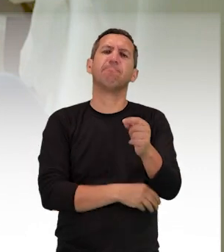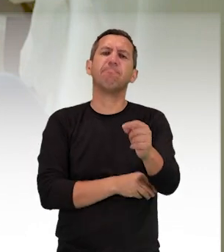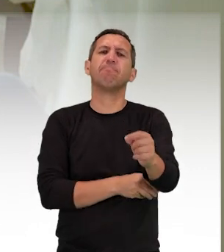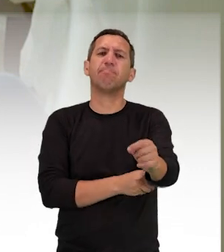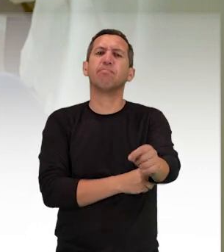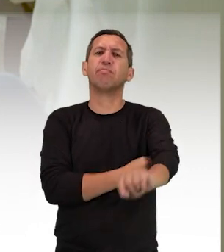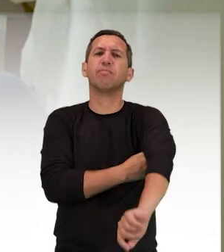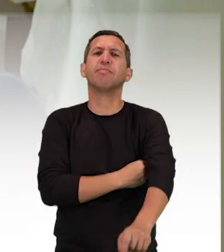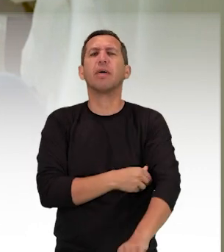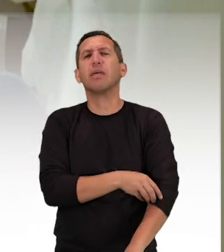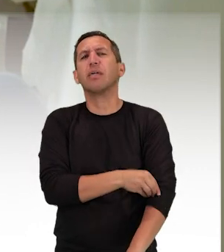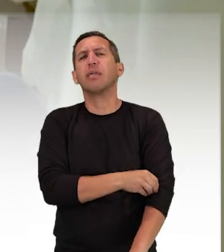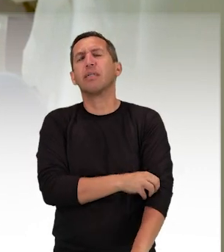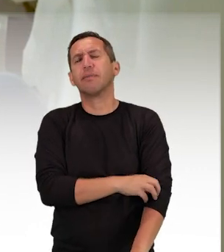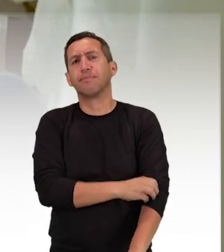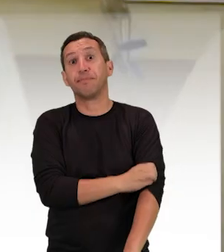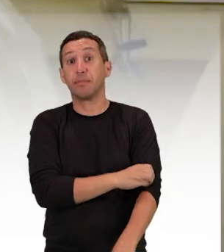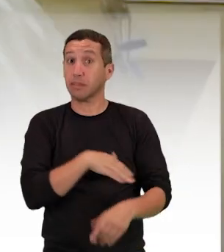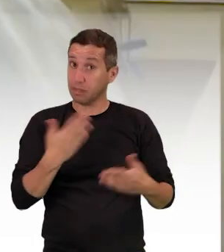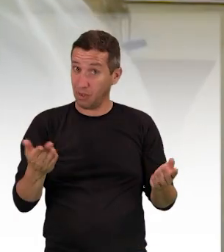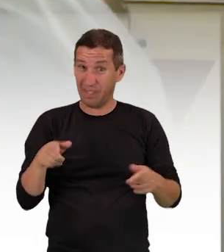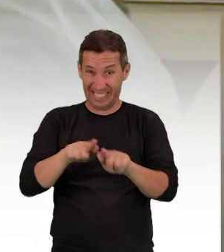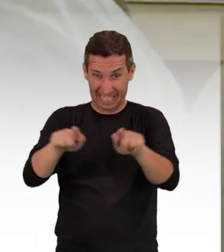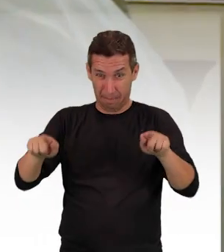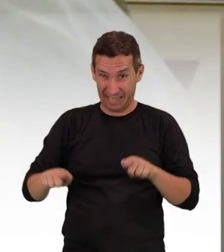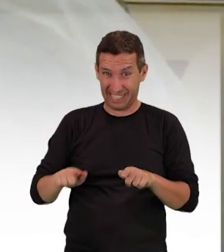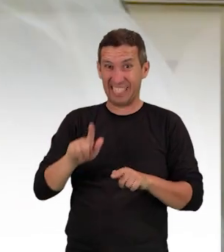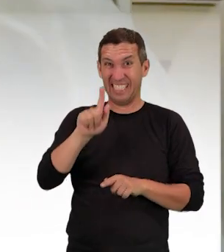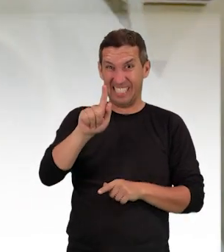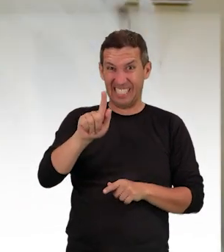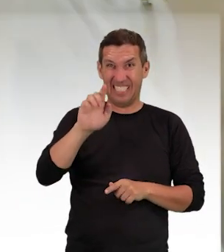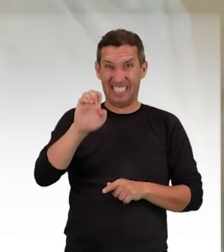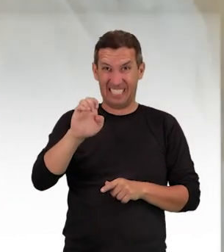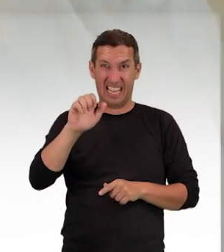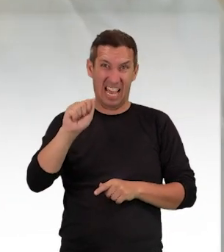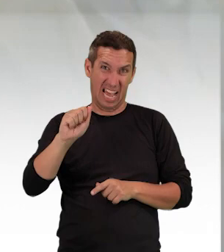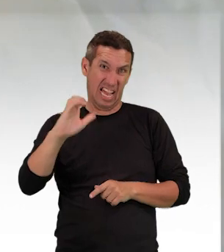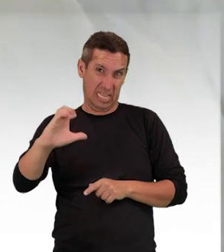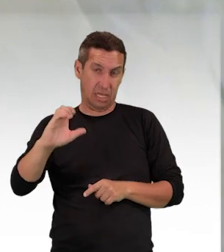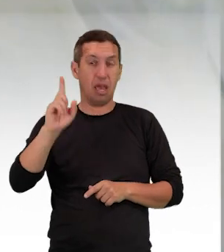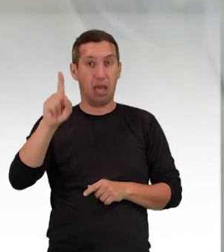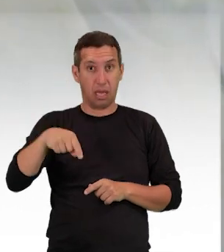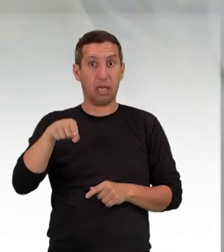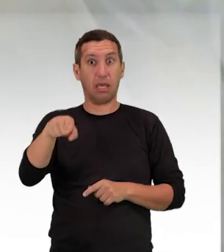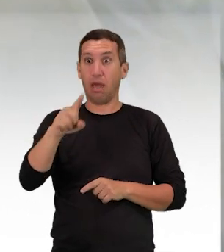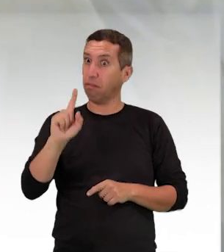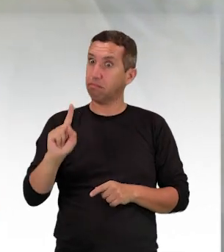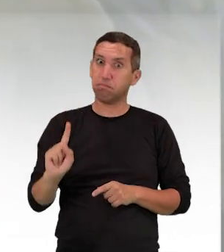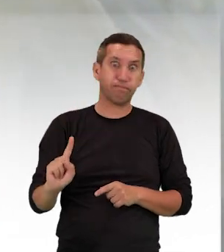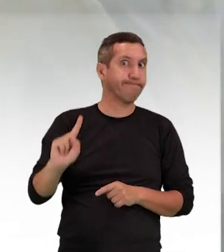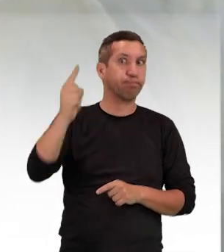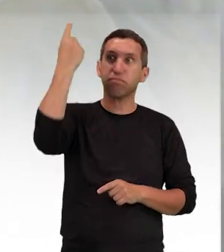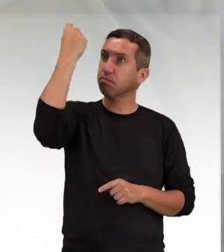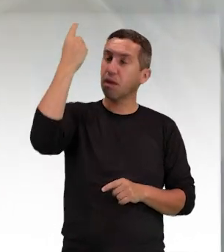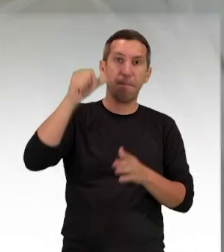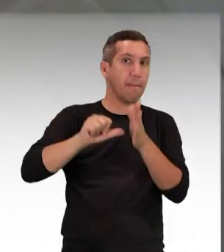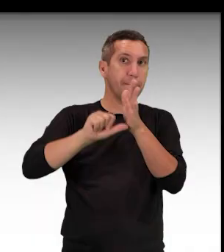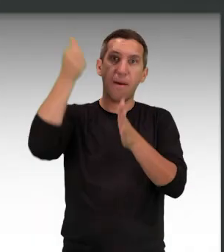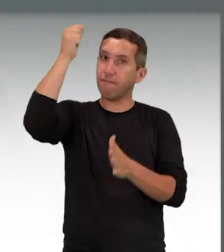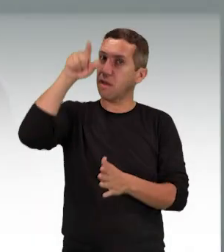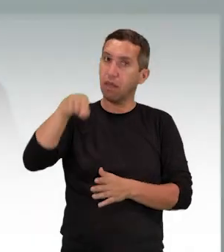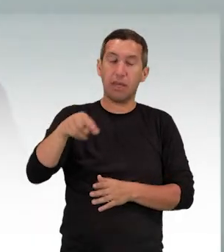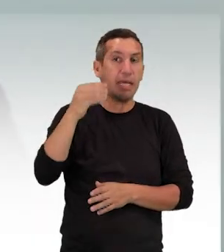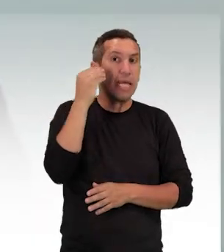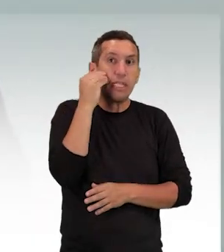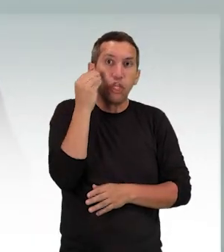Na verdade, a iniciativa do GEAC é muito inovadora e me parece até inédita no âmbito do Ministério Público